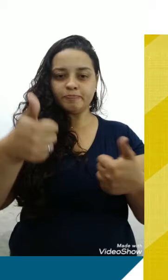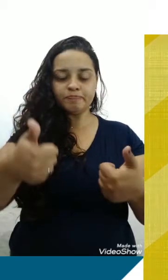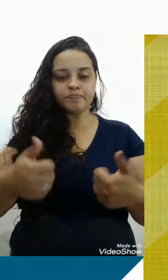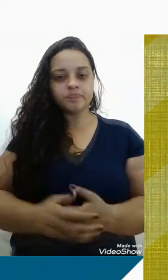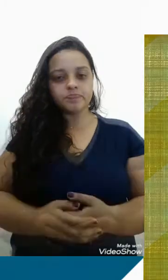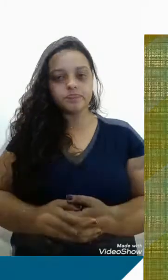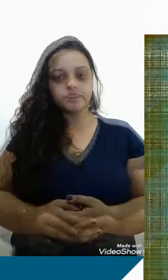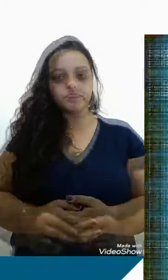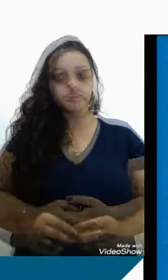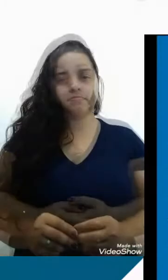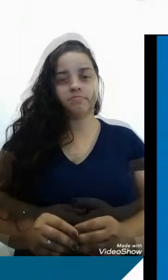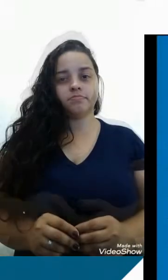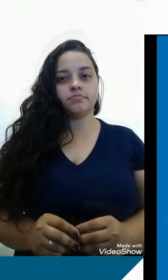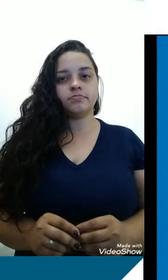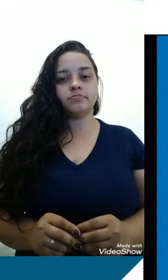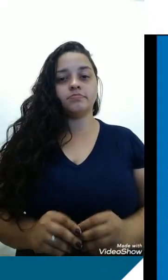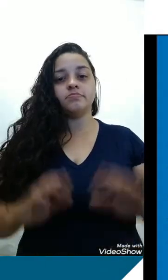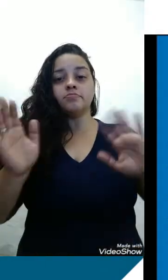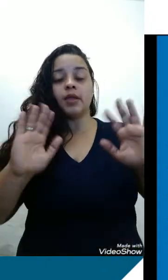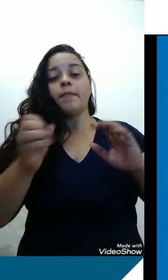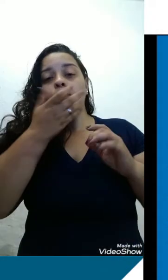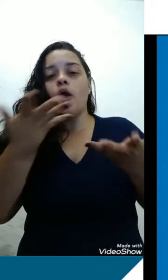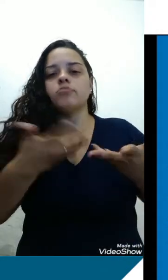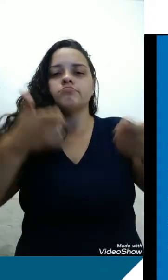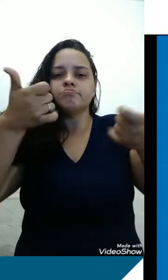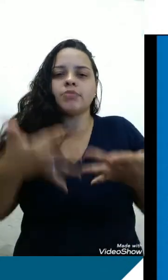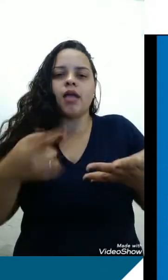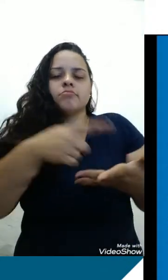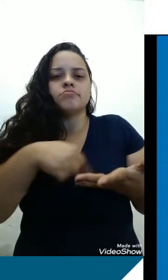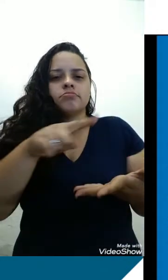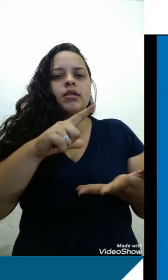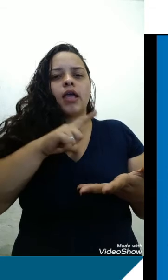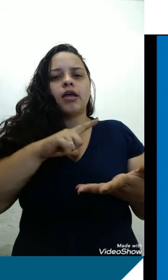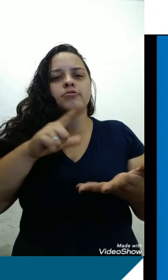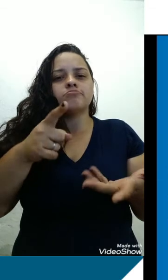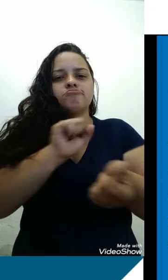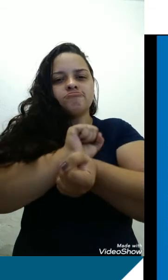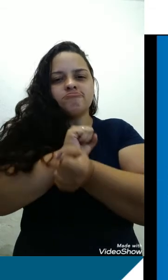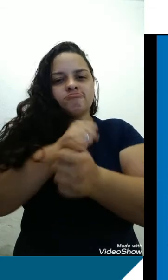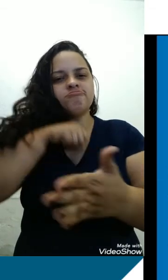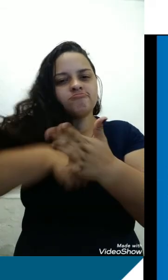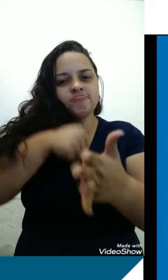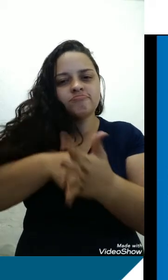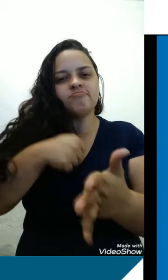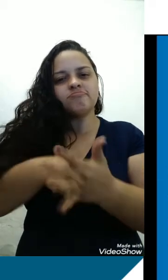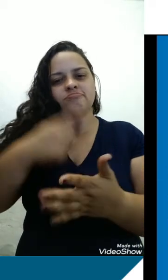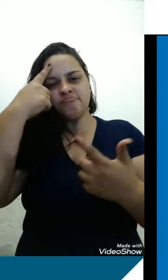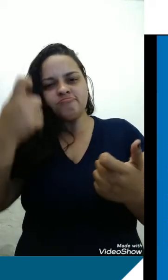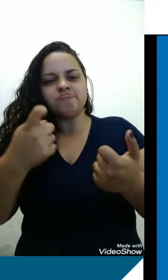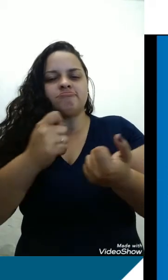gente se vê. Mas nós temos que destacar também a resistência africana contra as violências que sofriam.